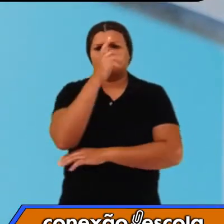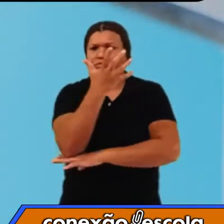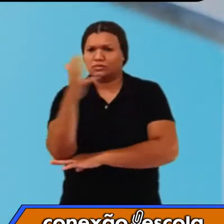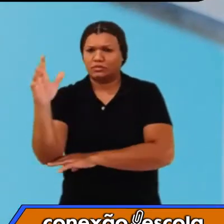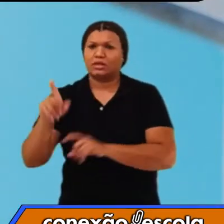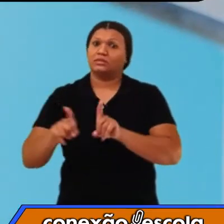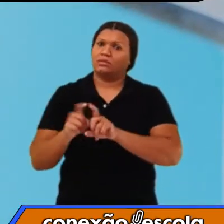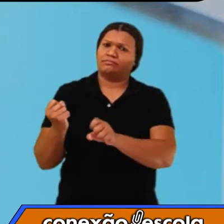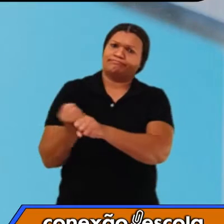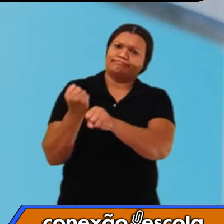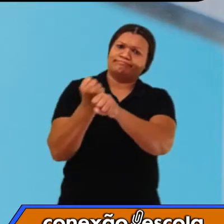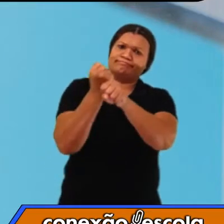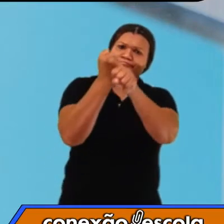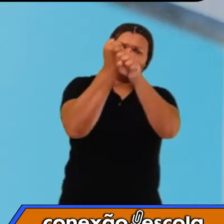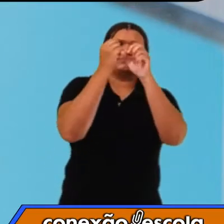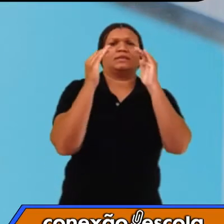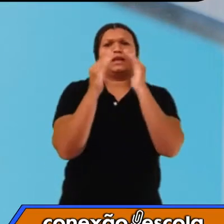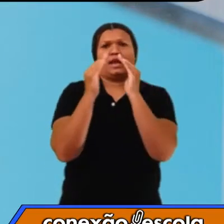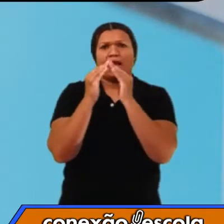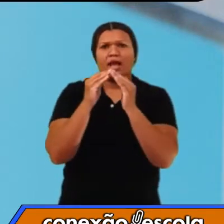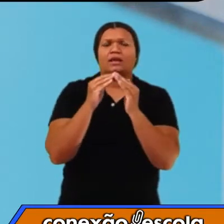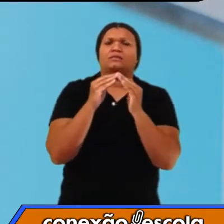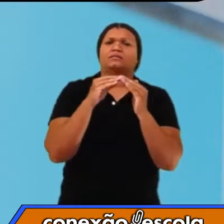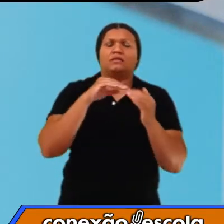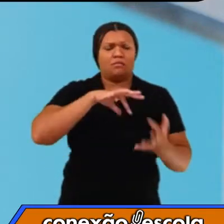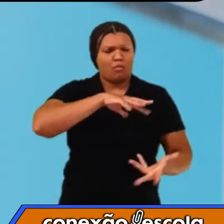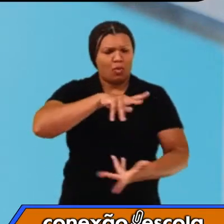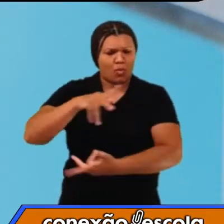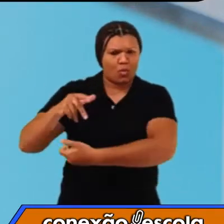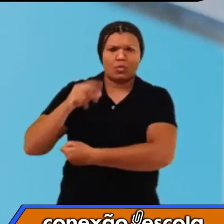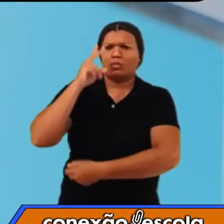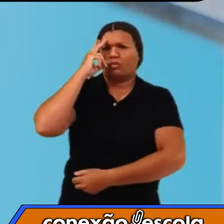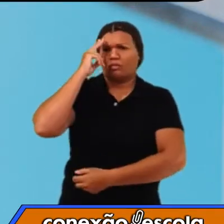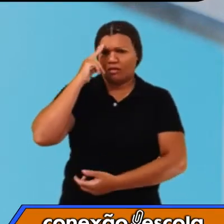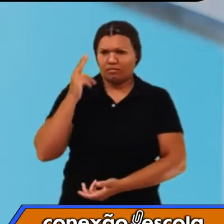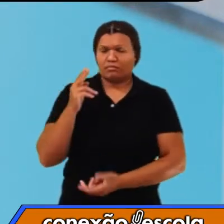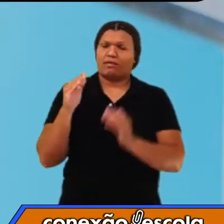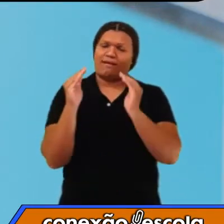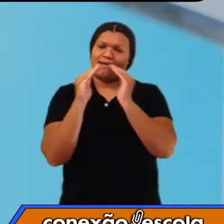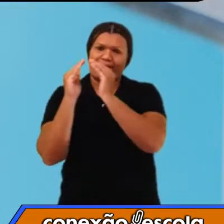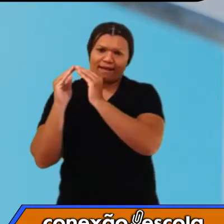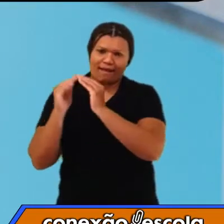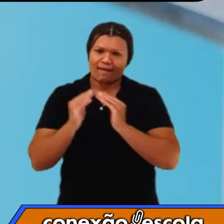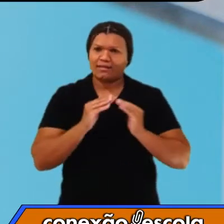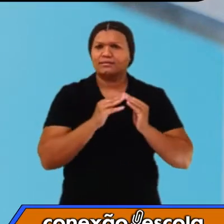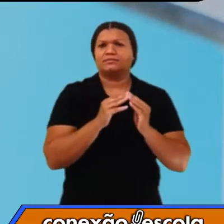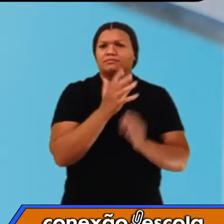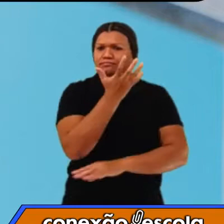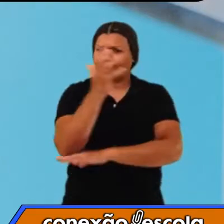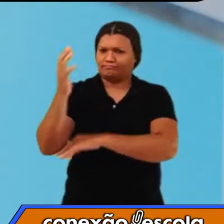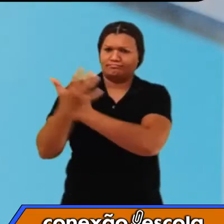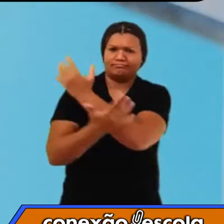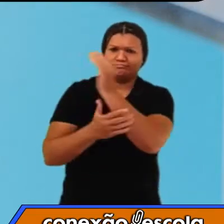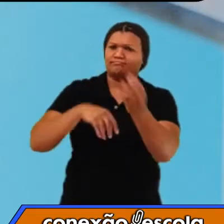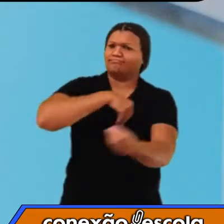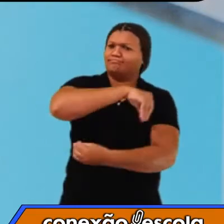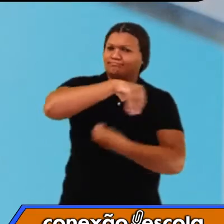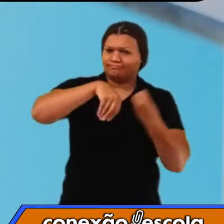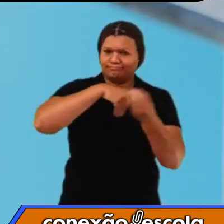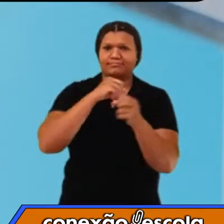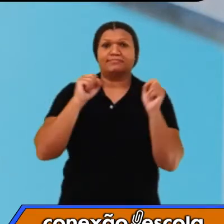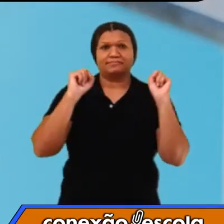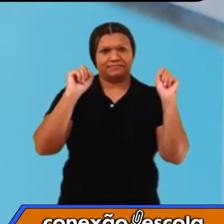do homem sobre esse mundo natural. As casas, por exemplo, certo? Vamos